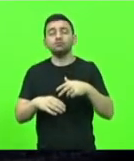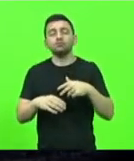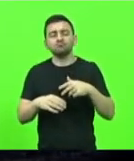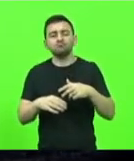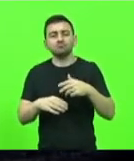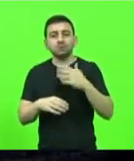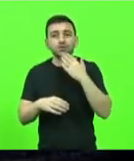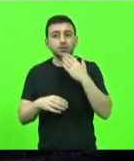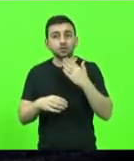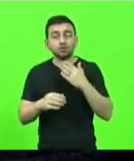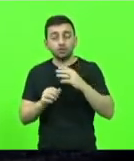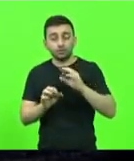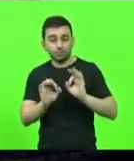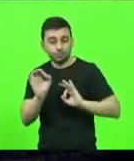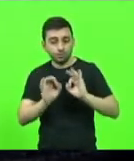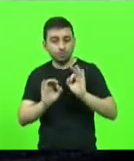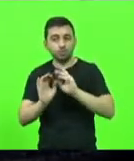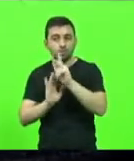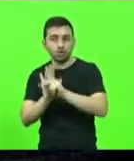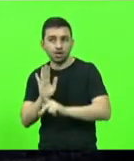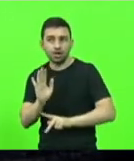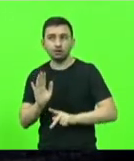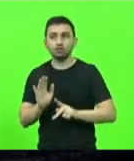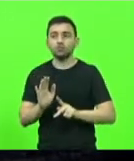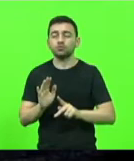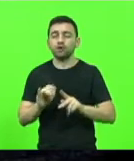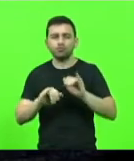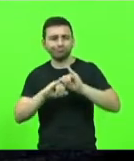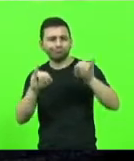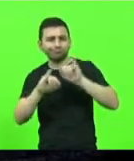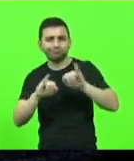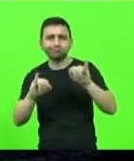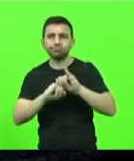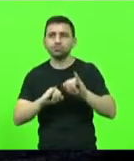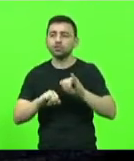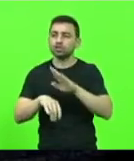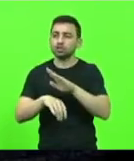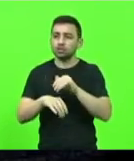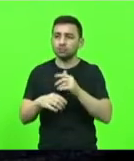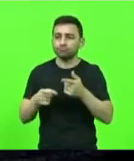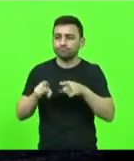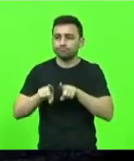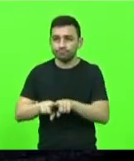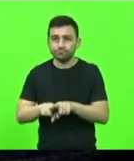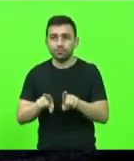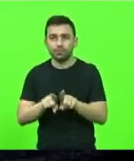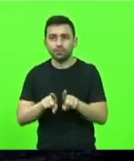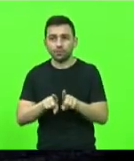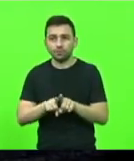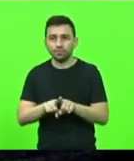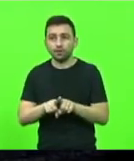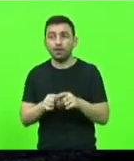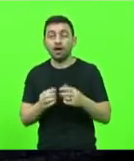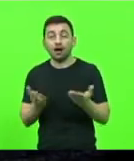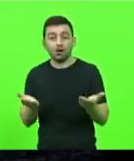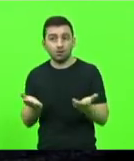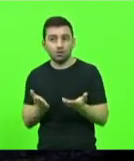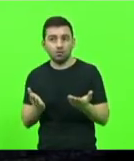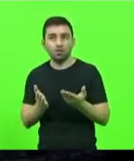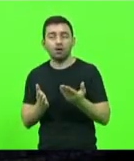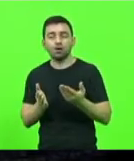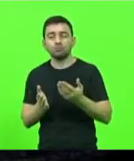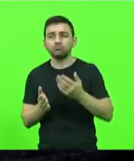patrocínios selecionando os parceiros a ter uma editora agora com mais quatro livros A caminho